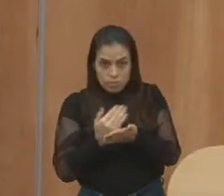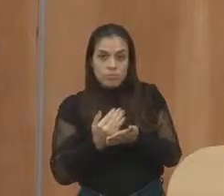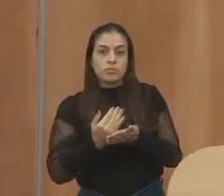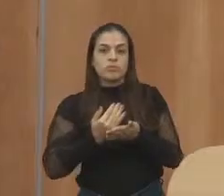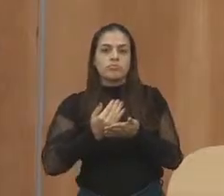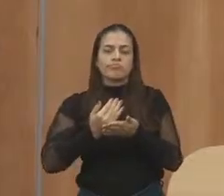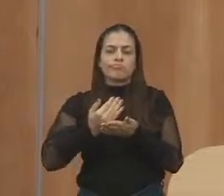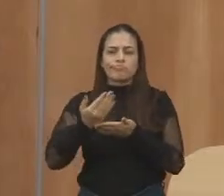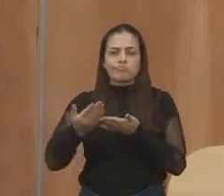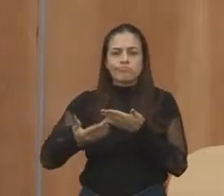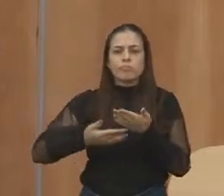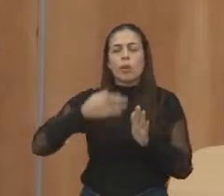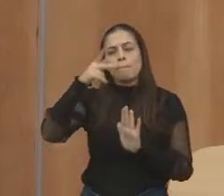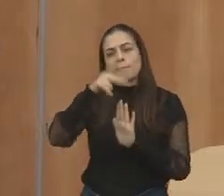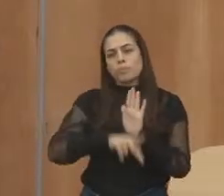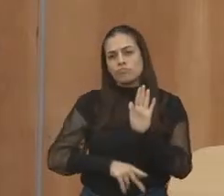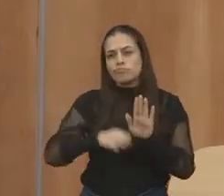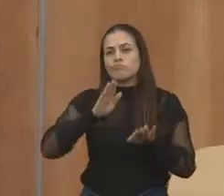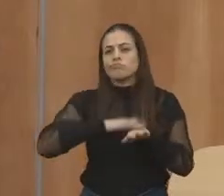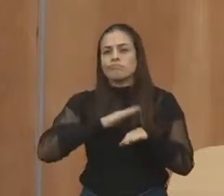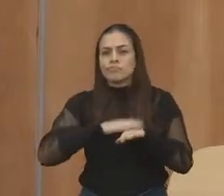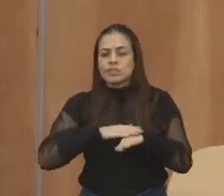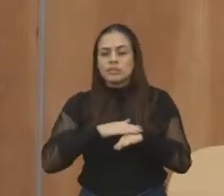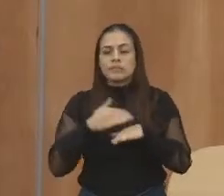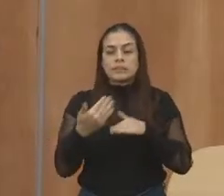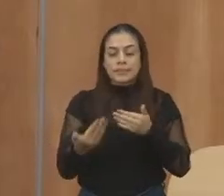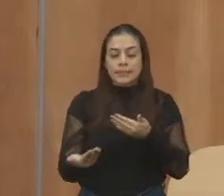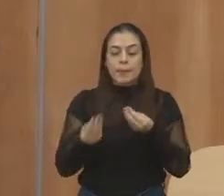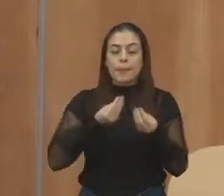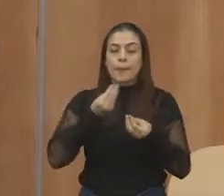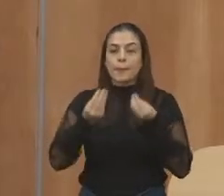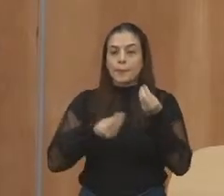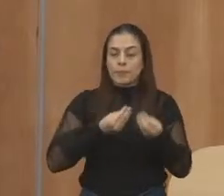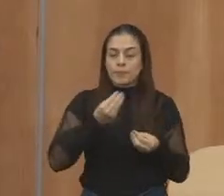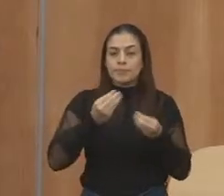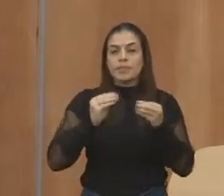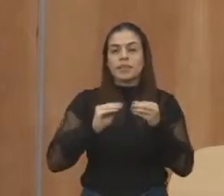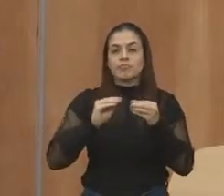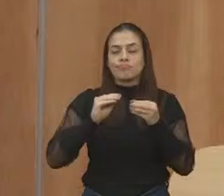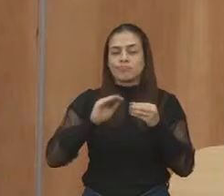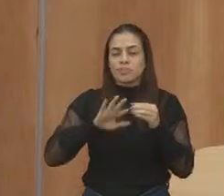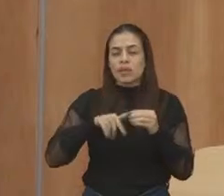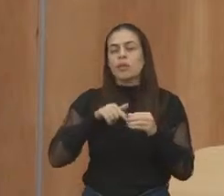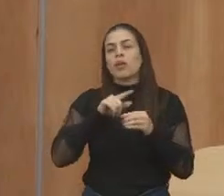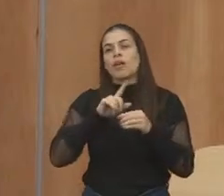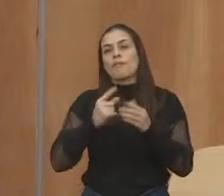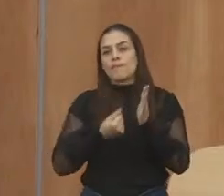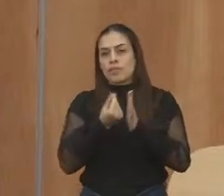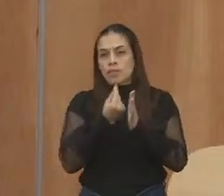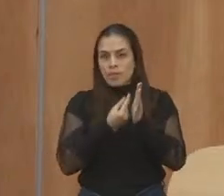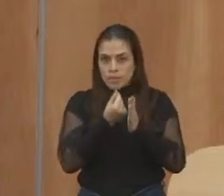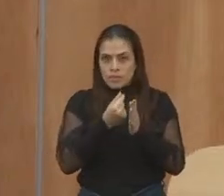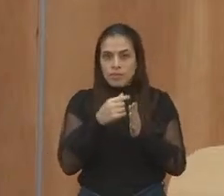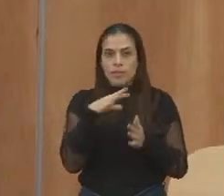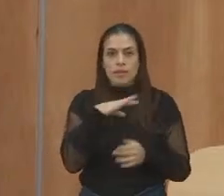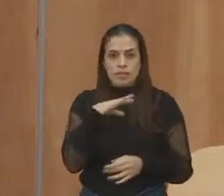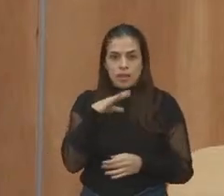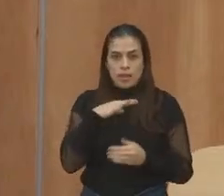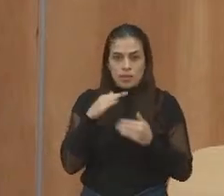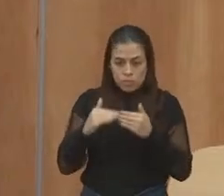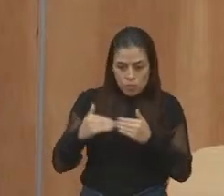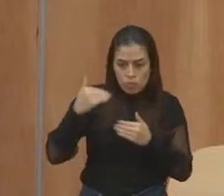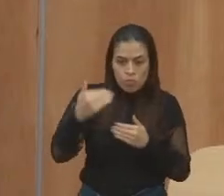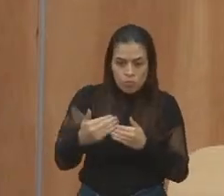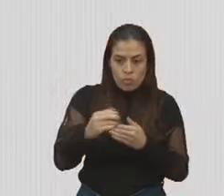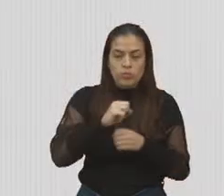dos projetos que serão feitos e a maneira como vai se comportar as finanças do município para o próximo ano.